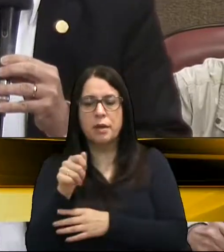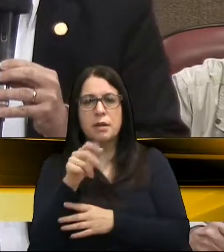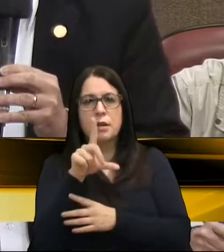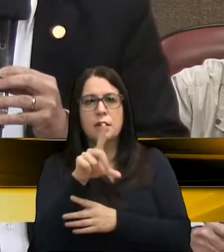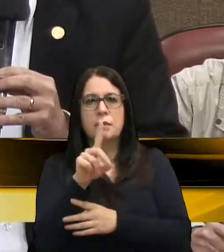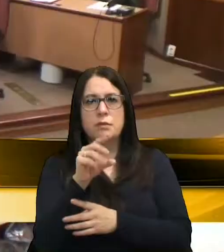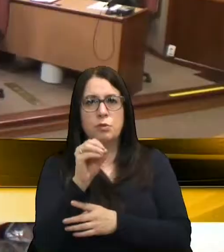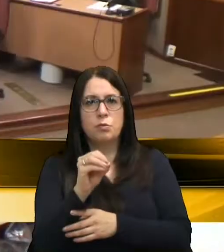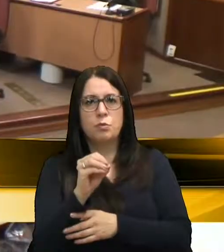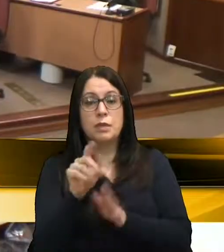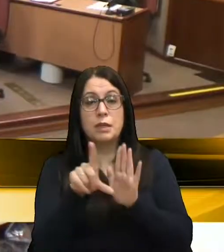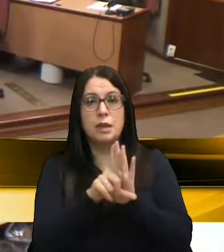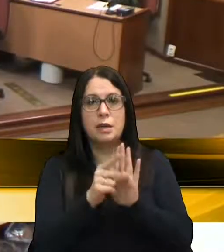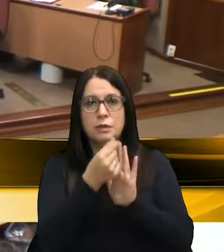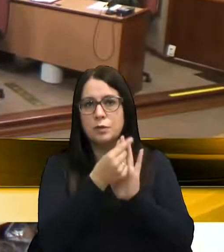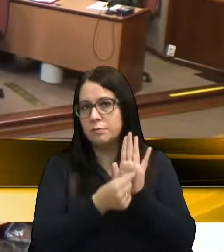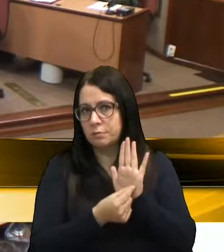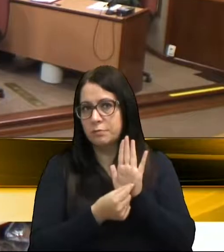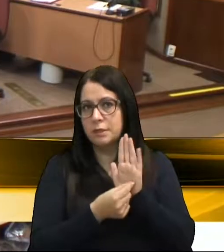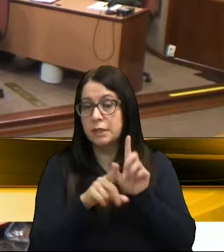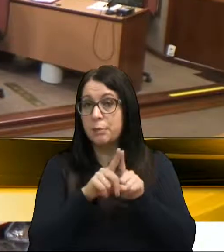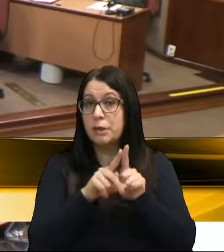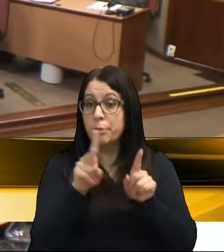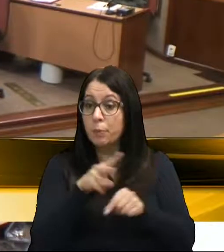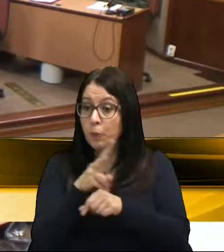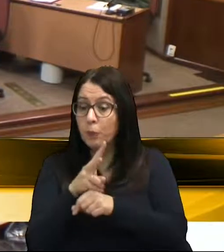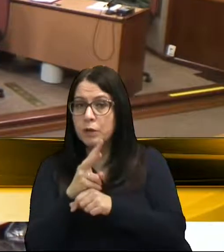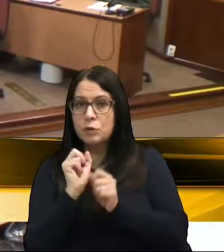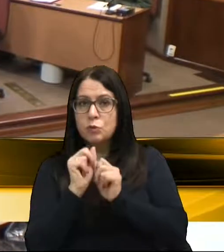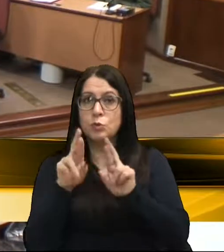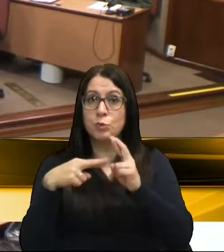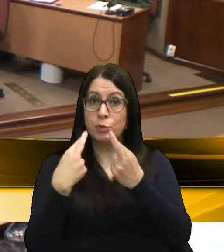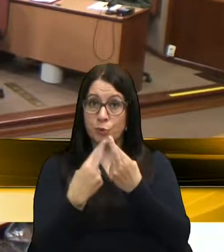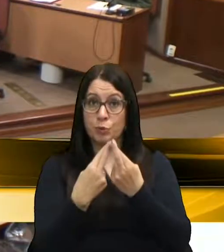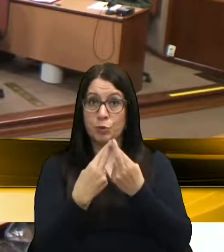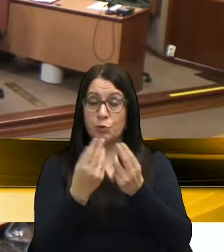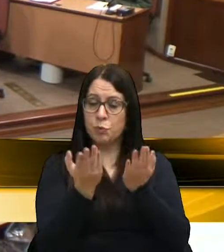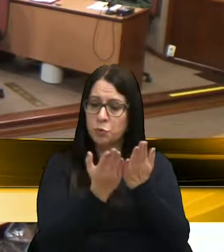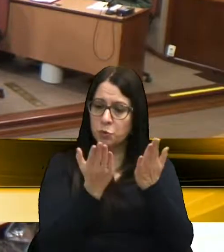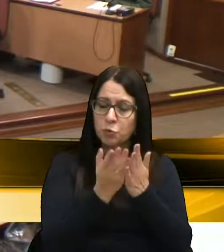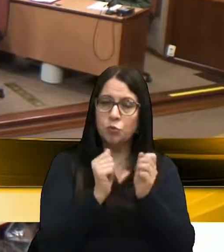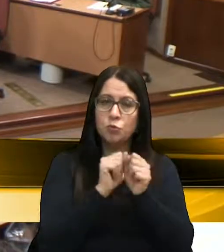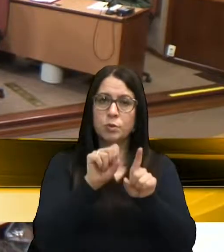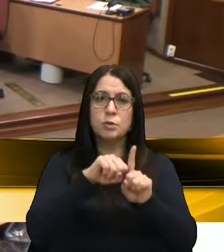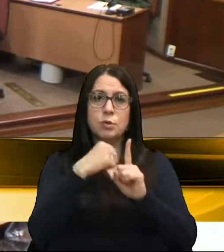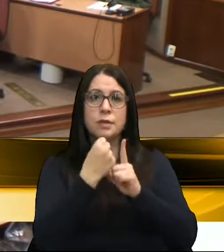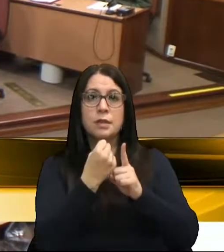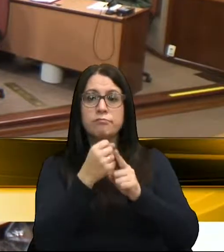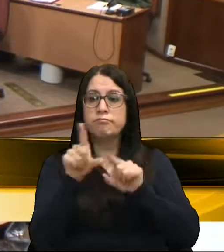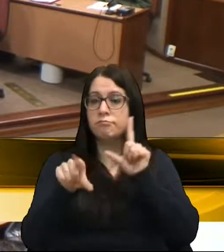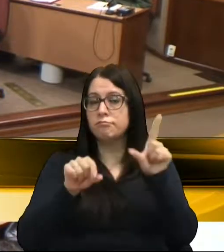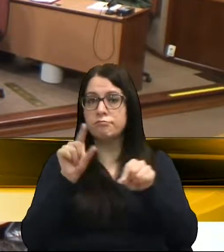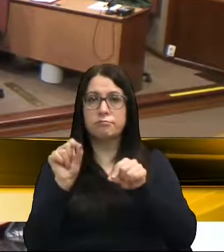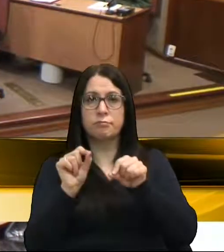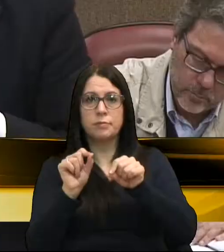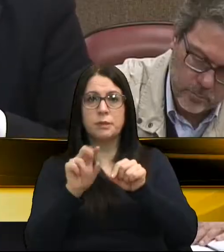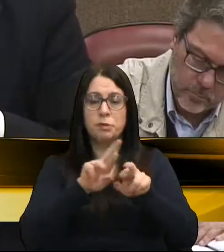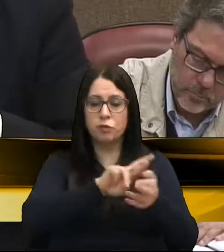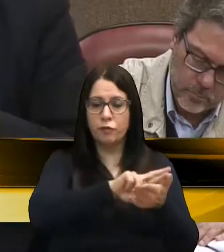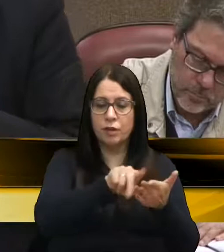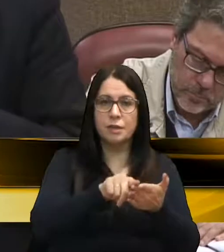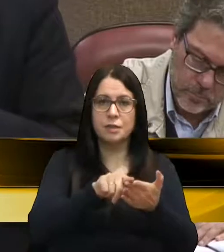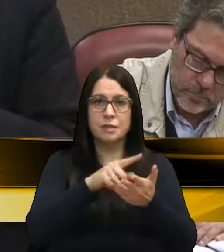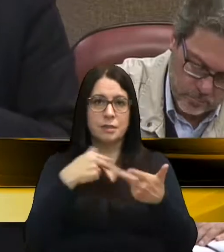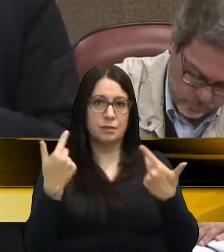da lei orçamentária, mas também está buscando, através das suas reuniões e de estudos com a sociedade, alternativas para diversificar a sua